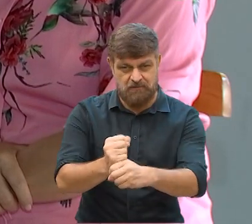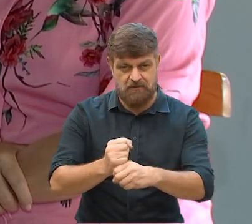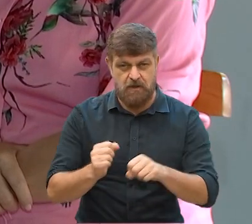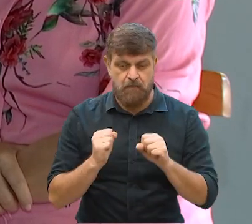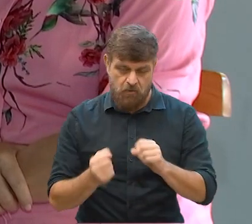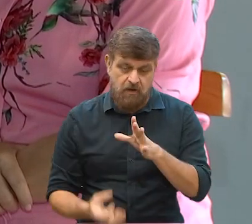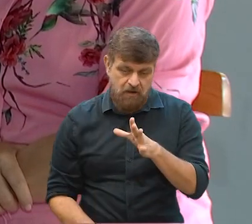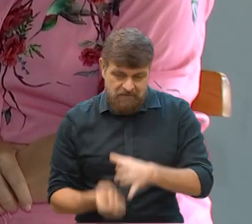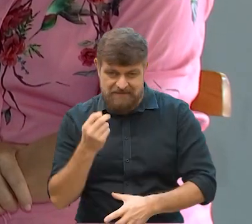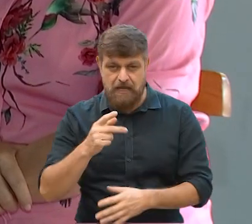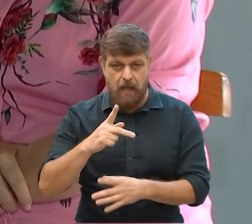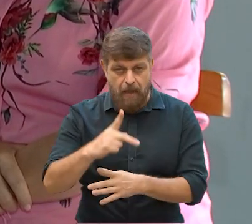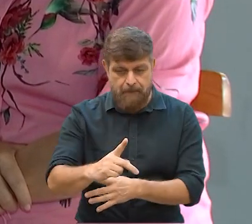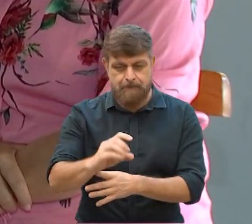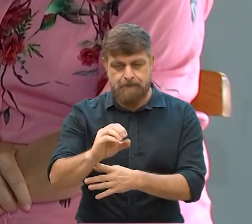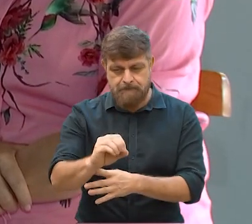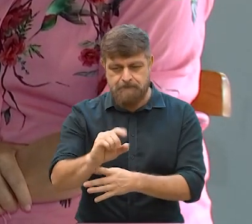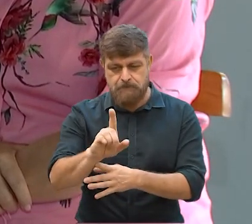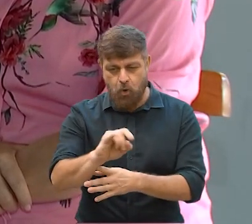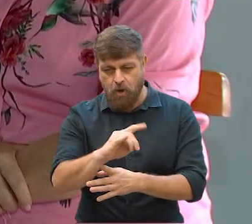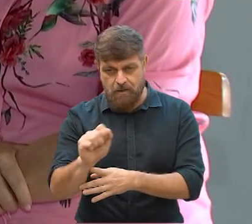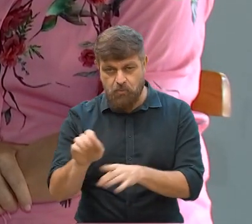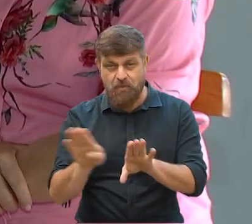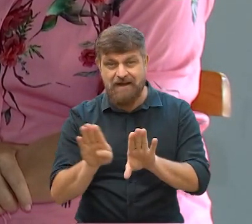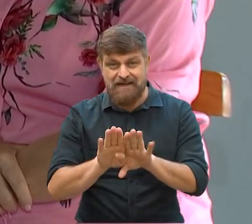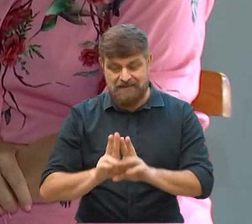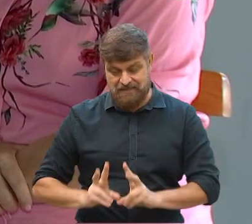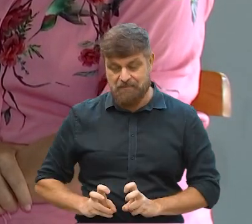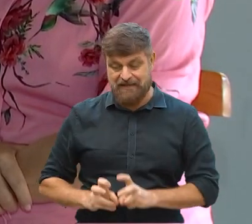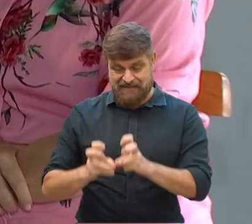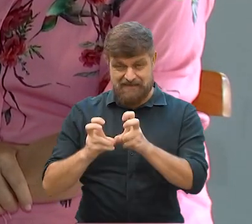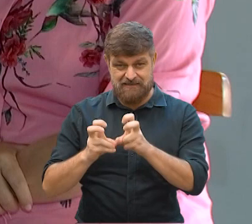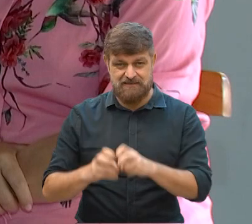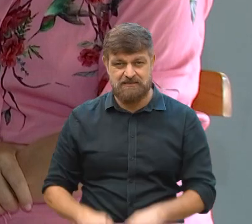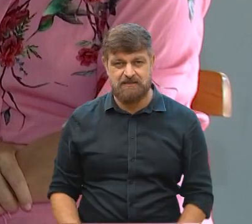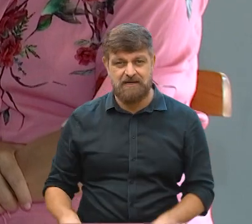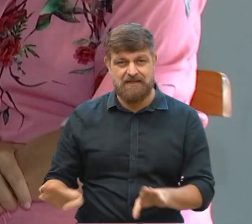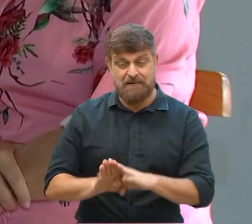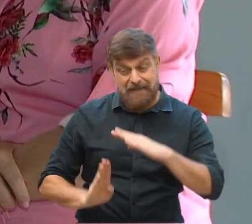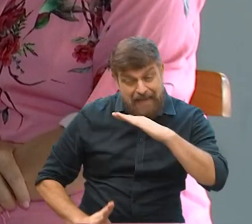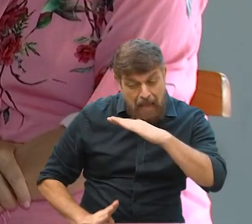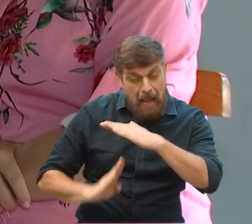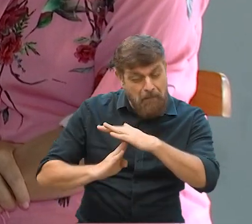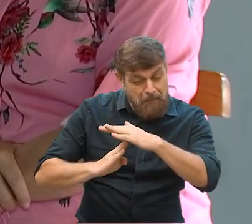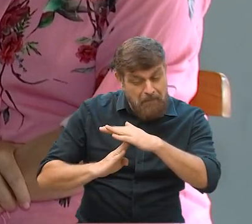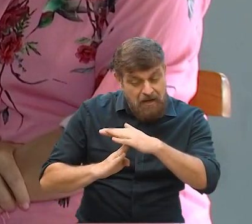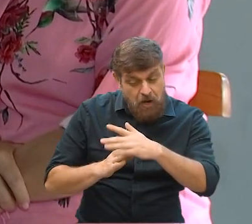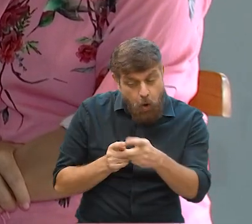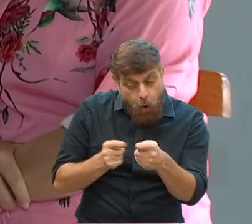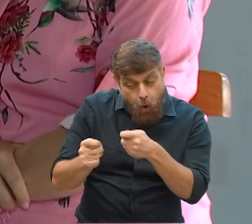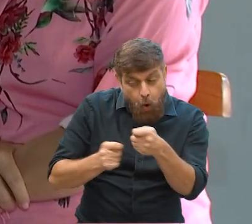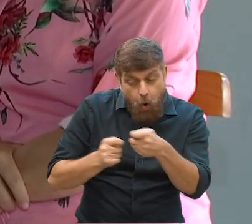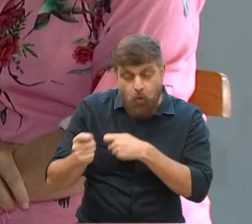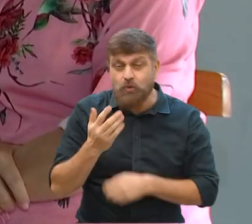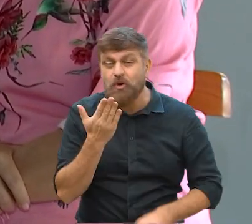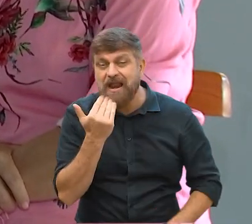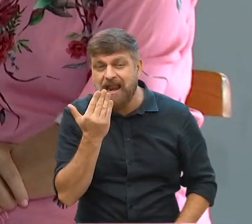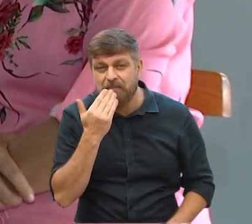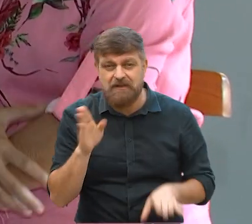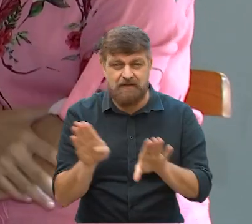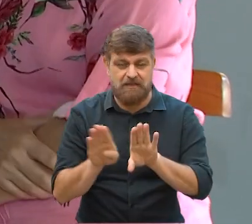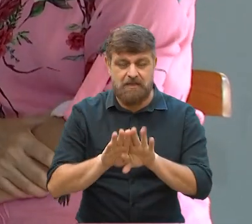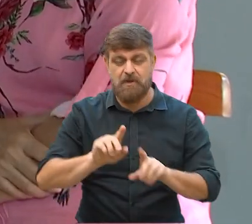os pólipos e até o câncer também. Uma outra restrição alimentar que tem sido muito